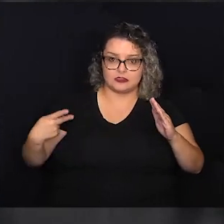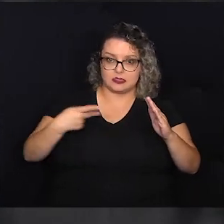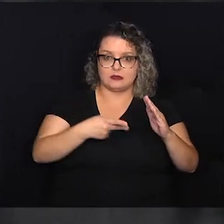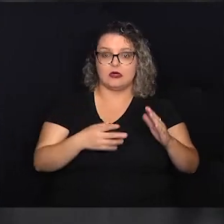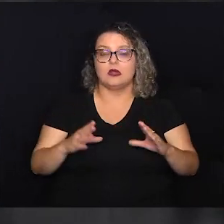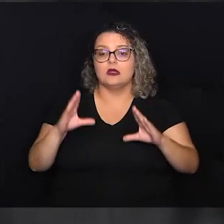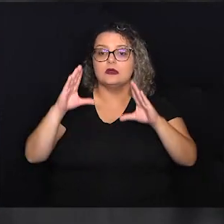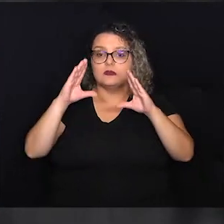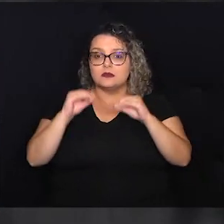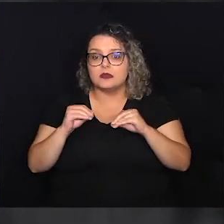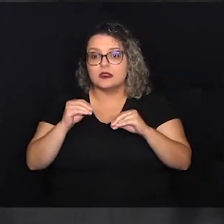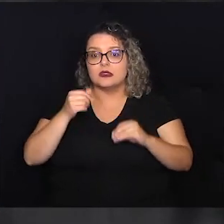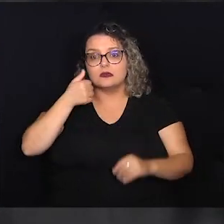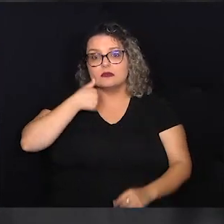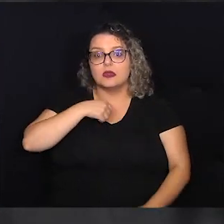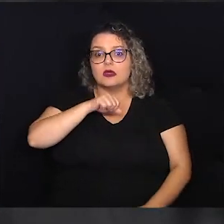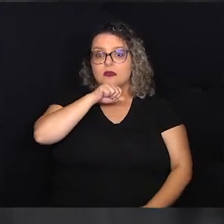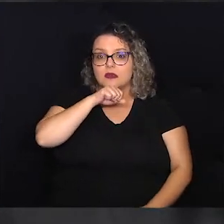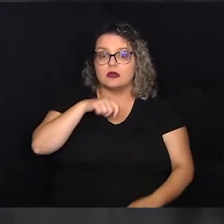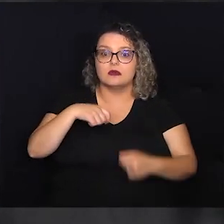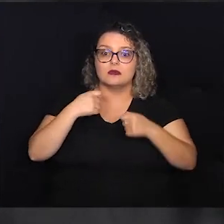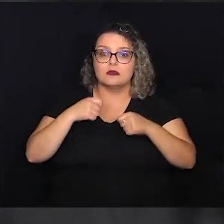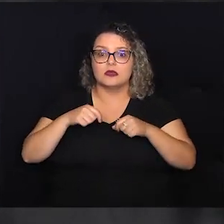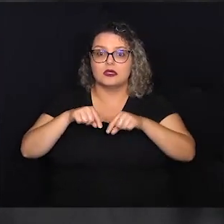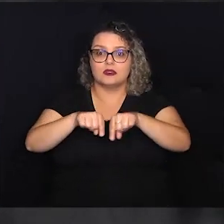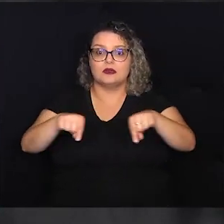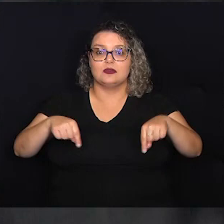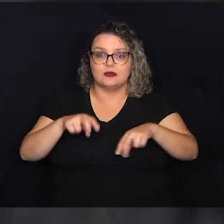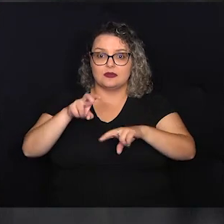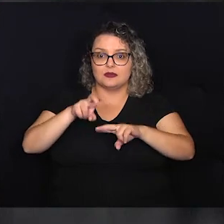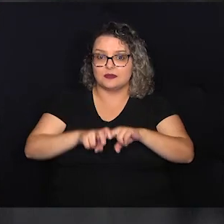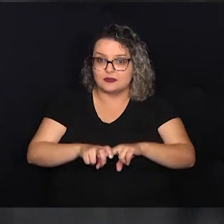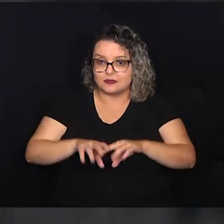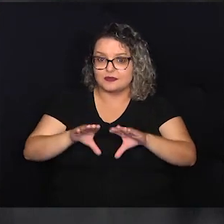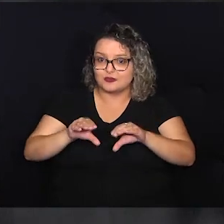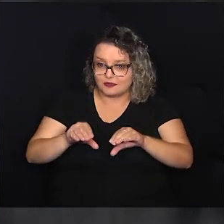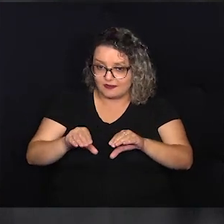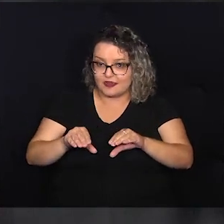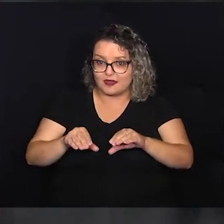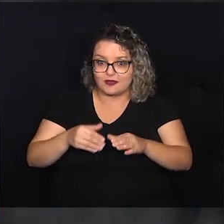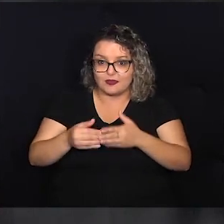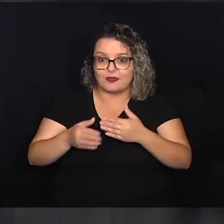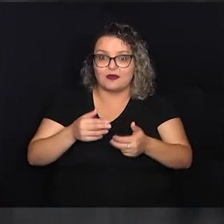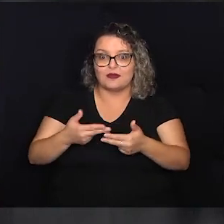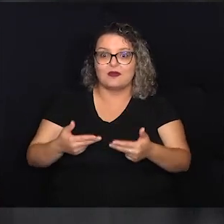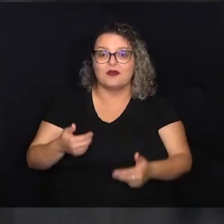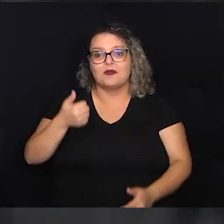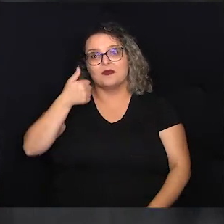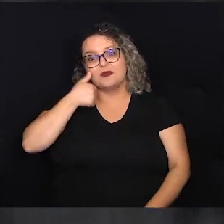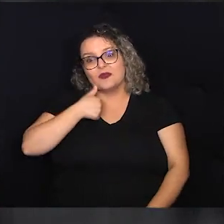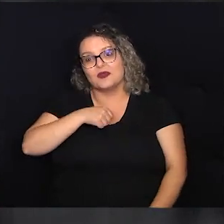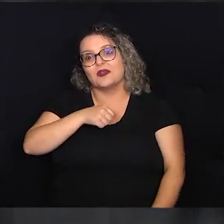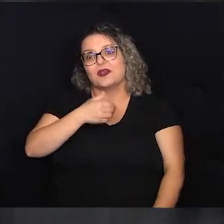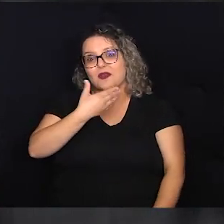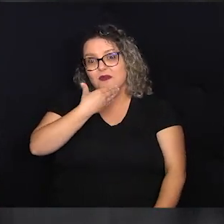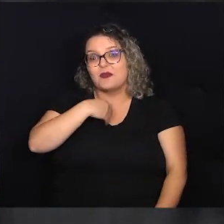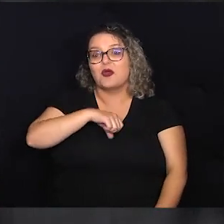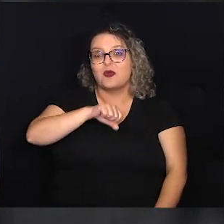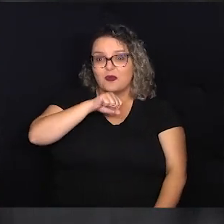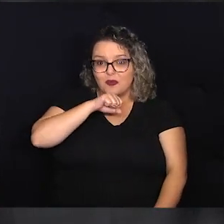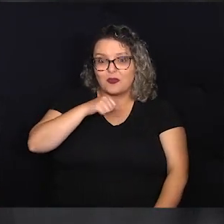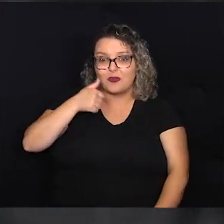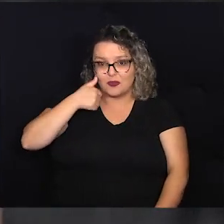à noite, minha mãe tinha que dormir na sala, no sofá ou qualquer outro canto, porque meu pai dormia junto com minha